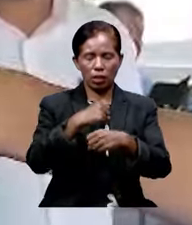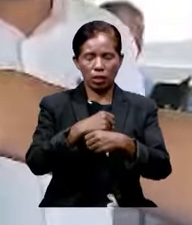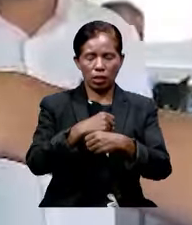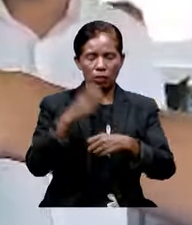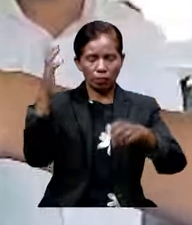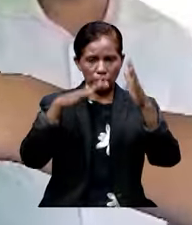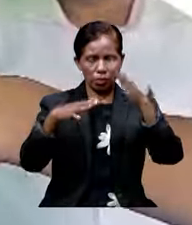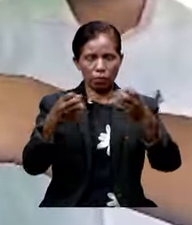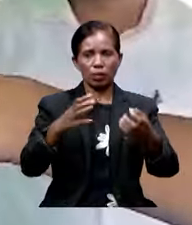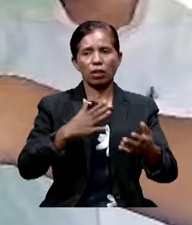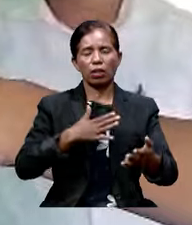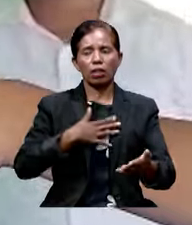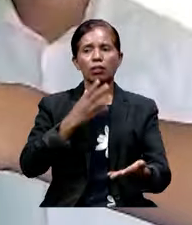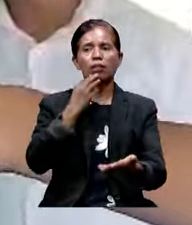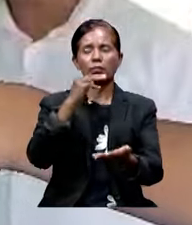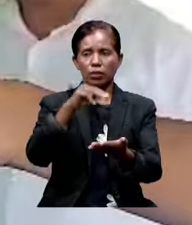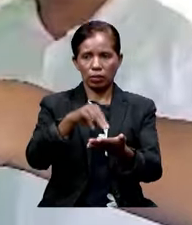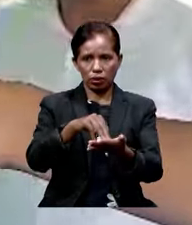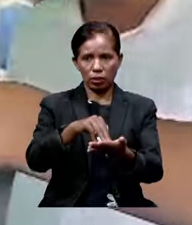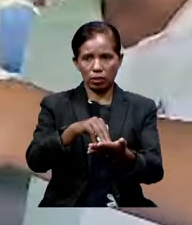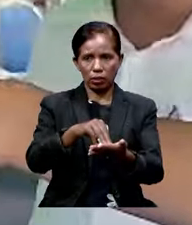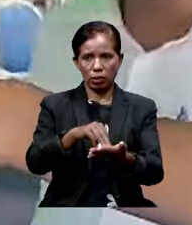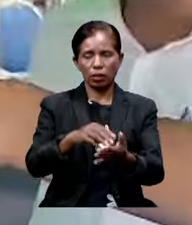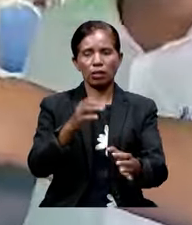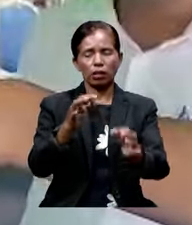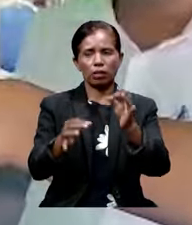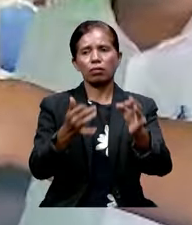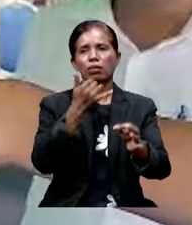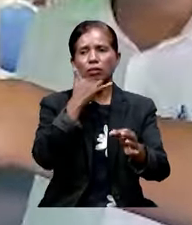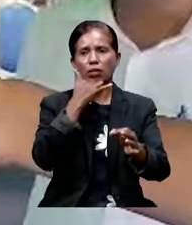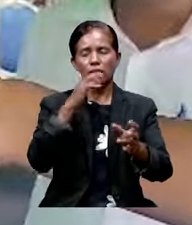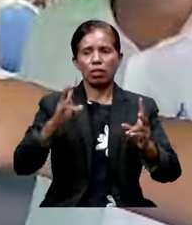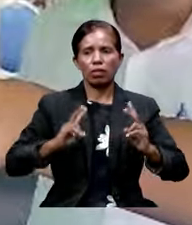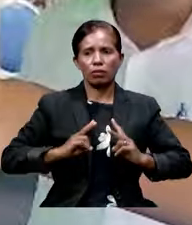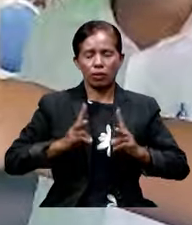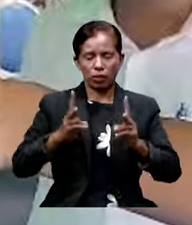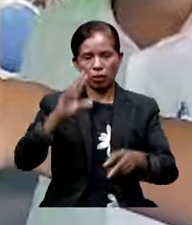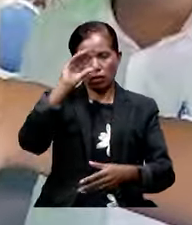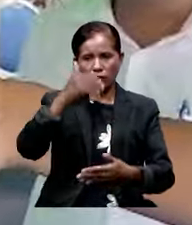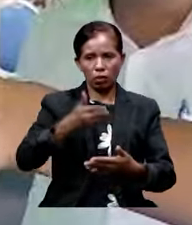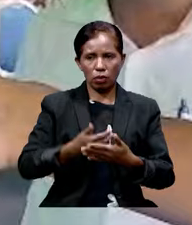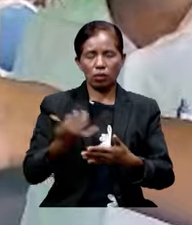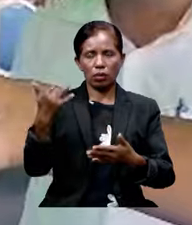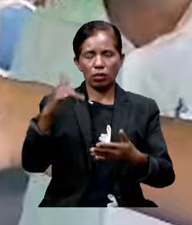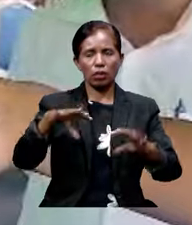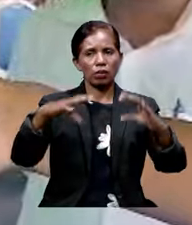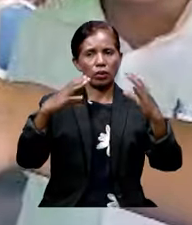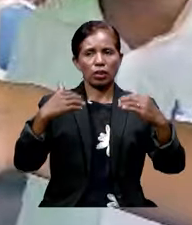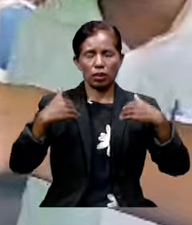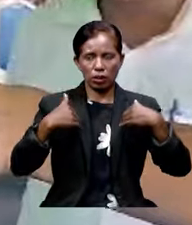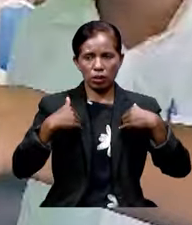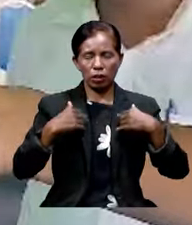ibe au au nia mensasi. Se salaru makari ki veterano, veterano nini abe kunselu iana veterano